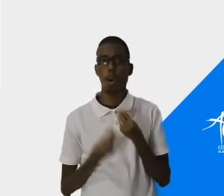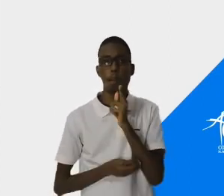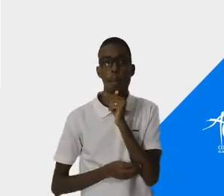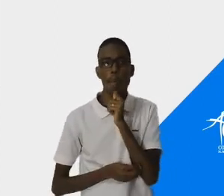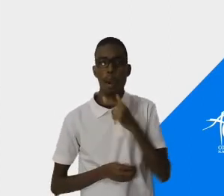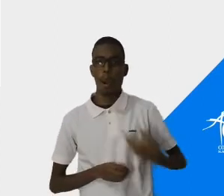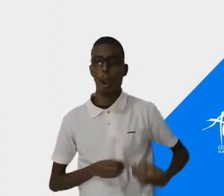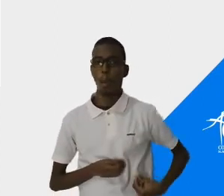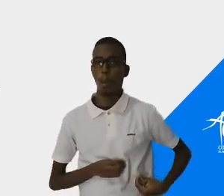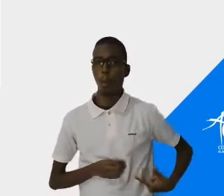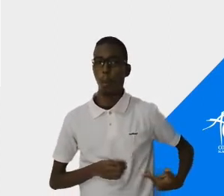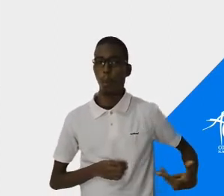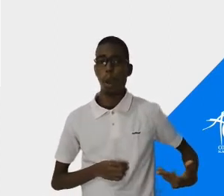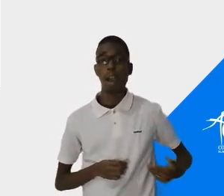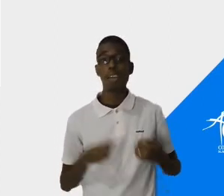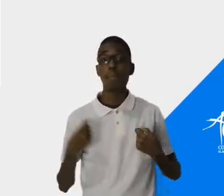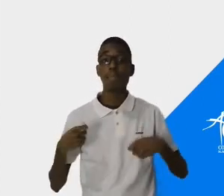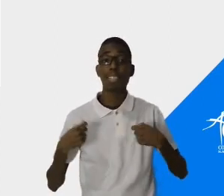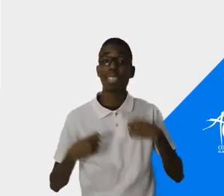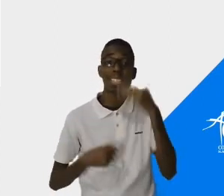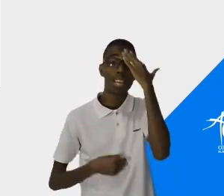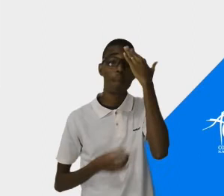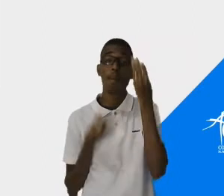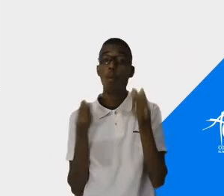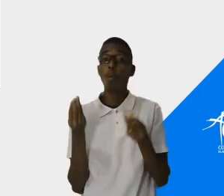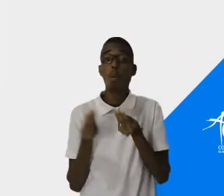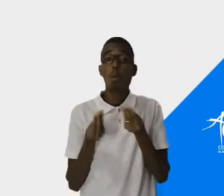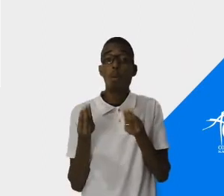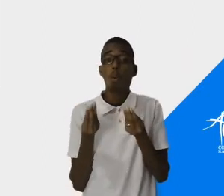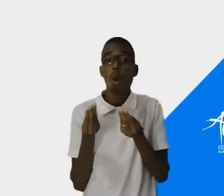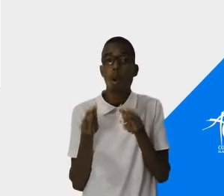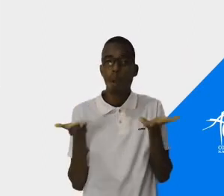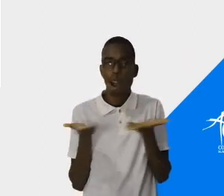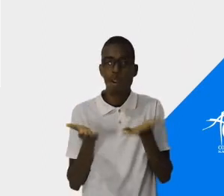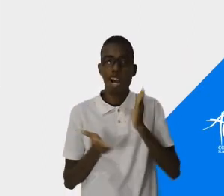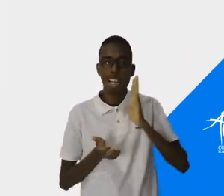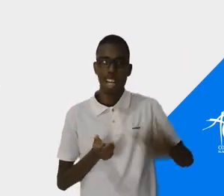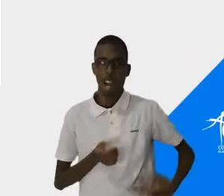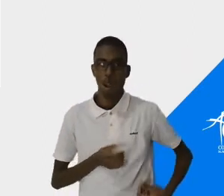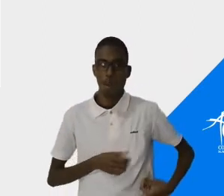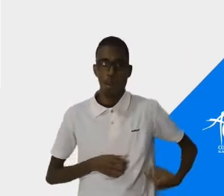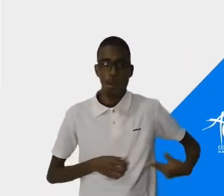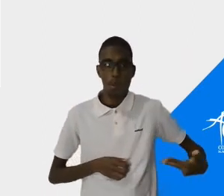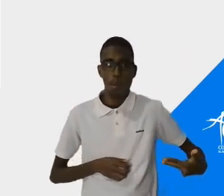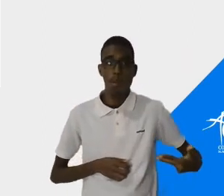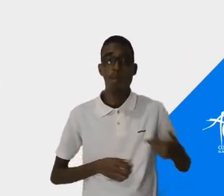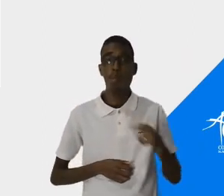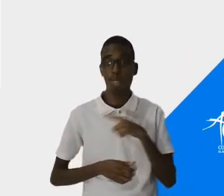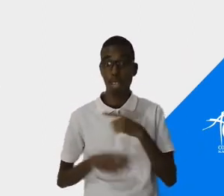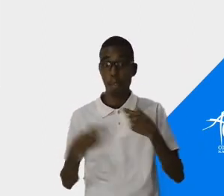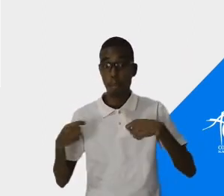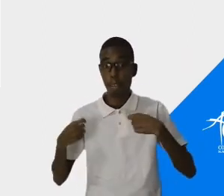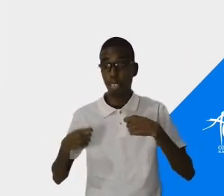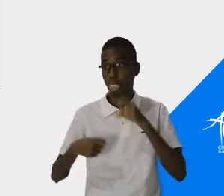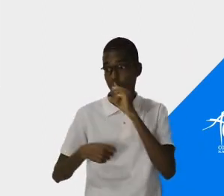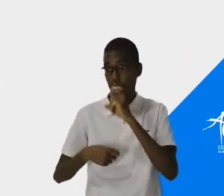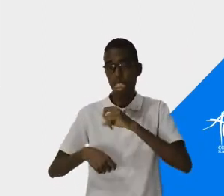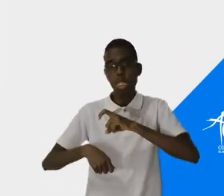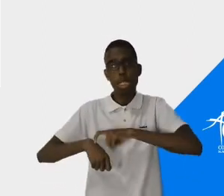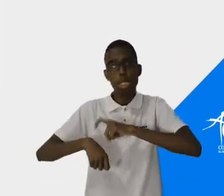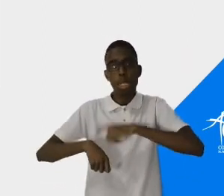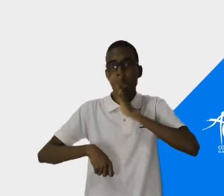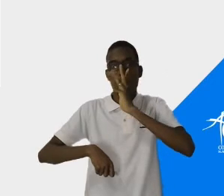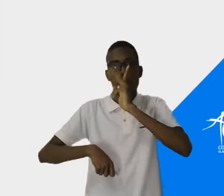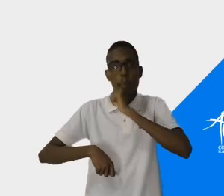esse paciente agora com menos líquor. E se você demorar muito para repetir isso, o